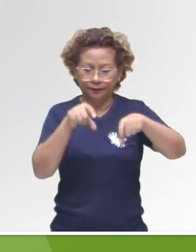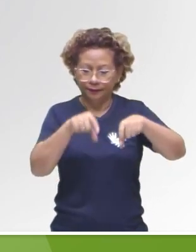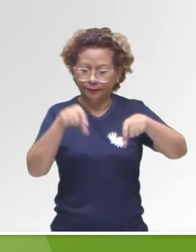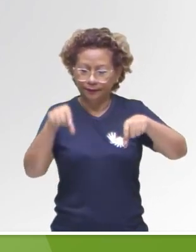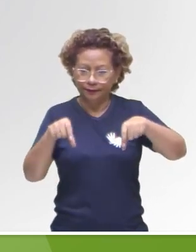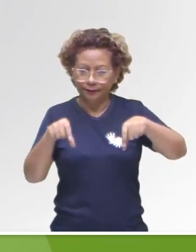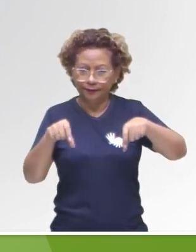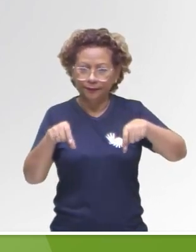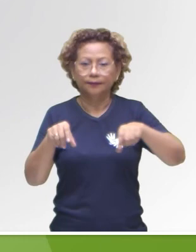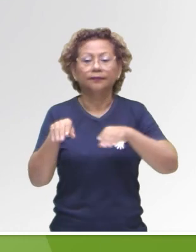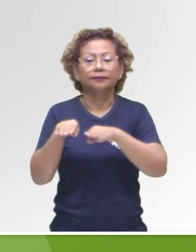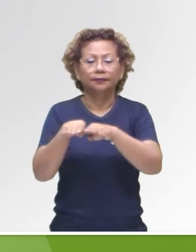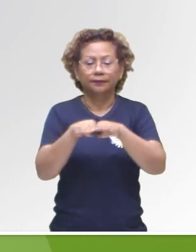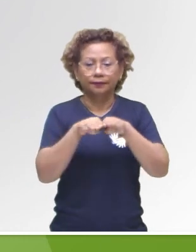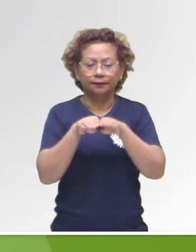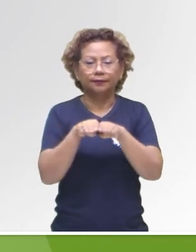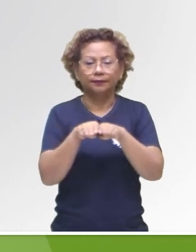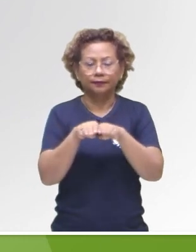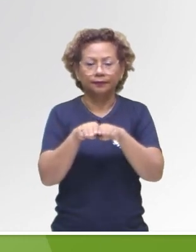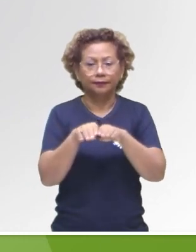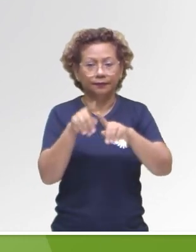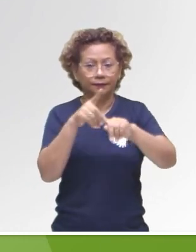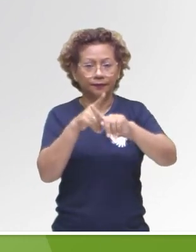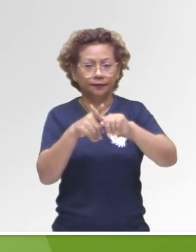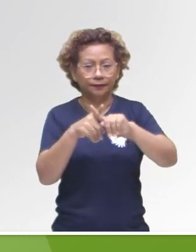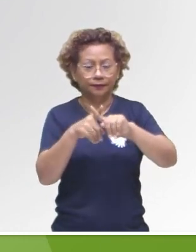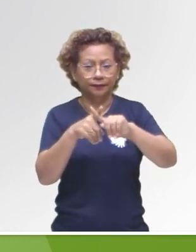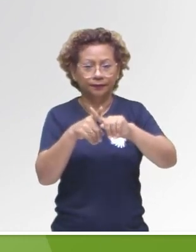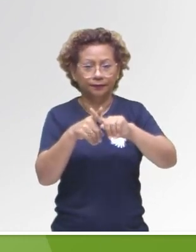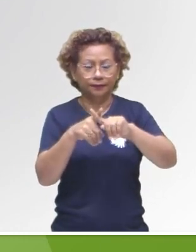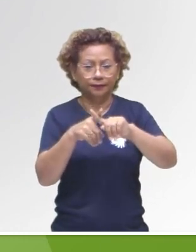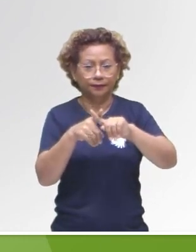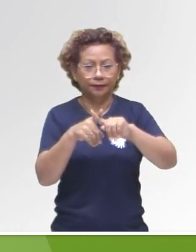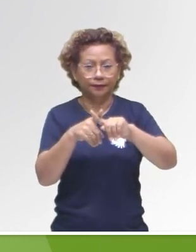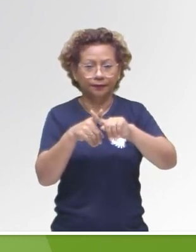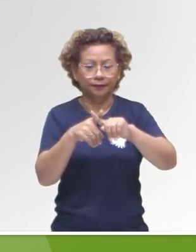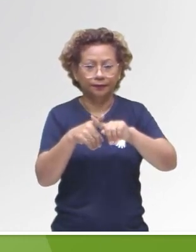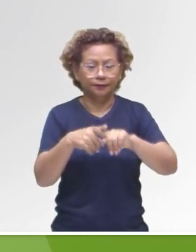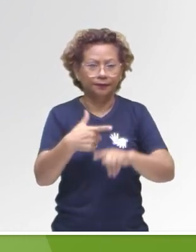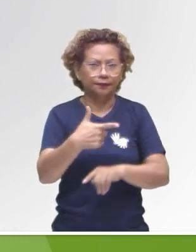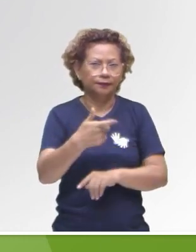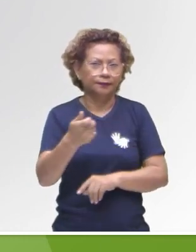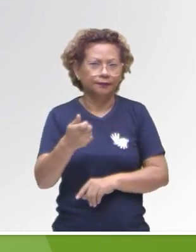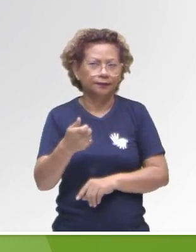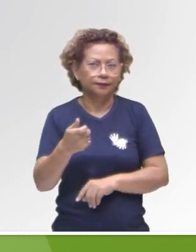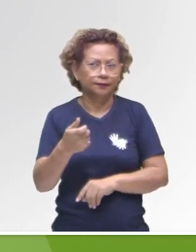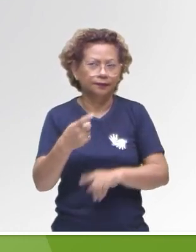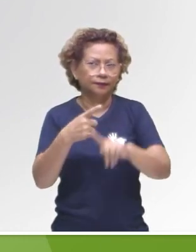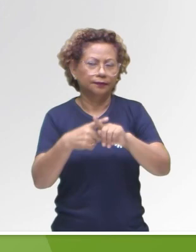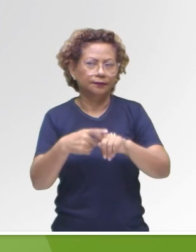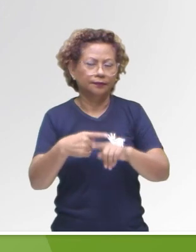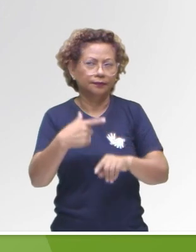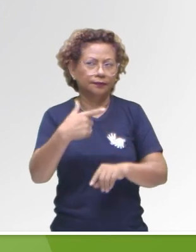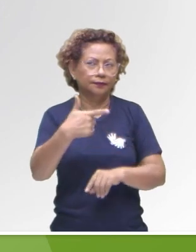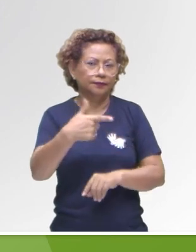a, se você multiplicar 12 vezes 24 e dividir por 7, vai ficar